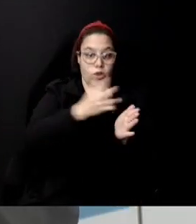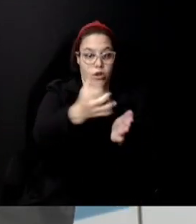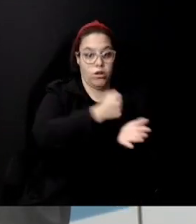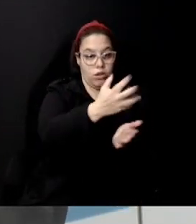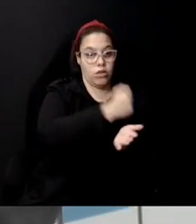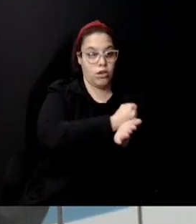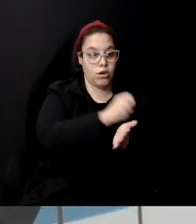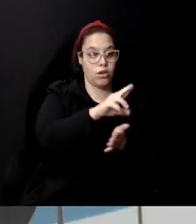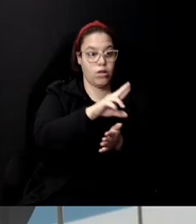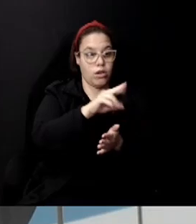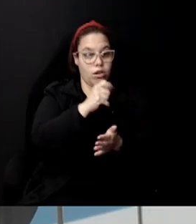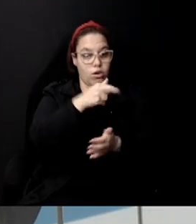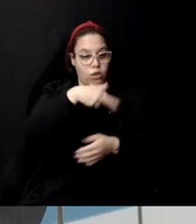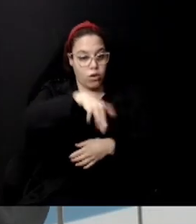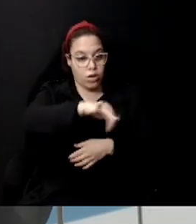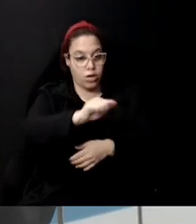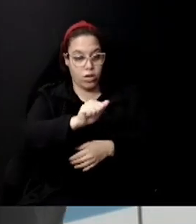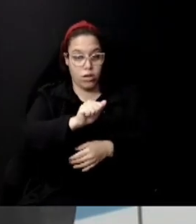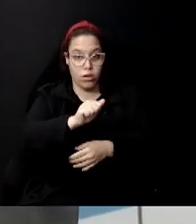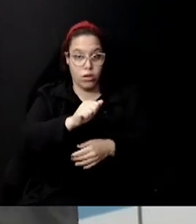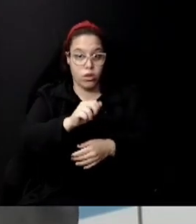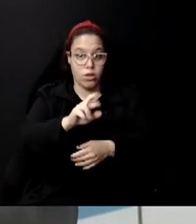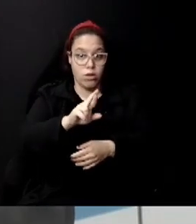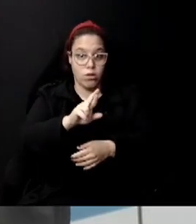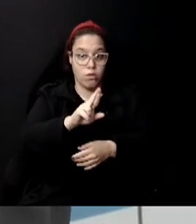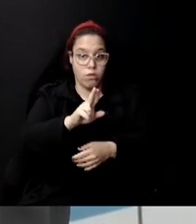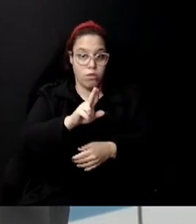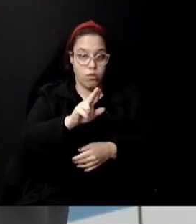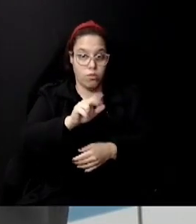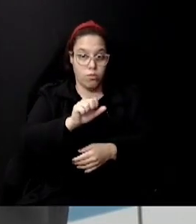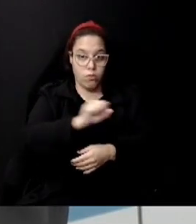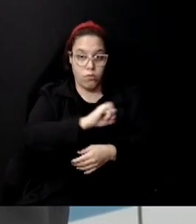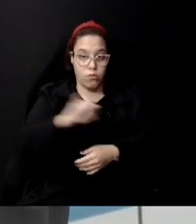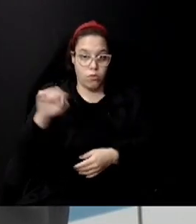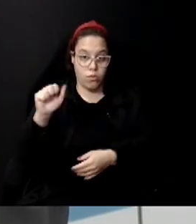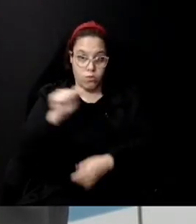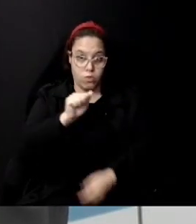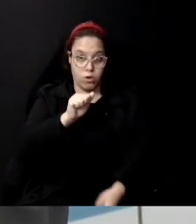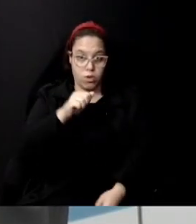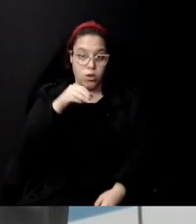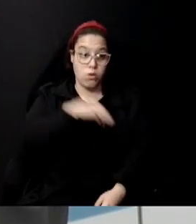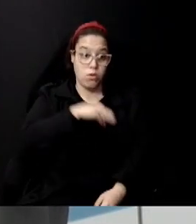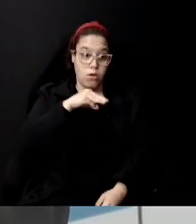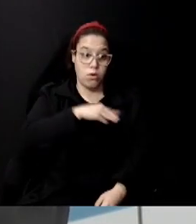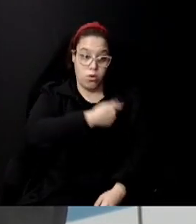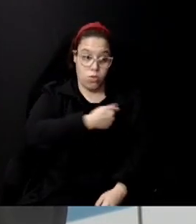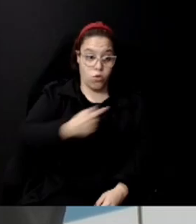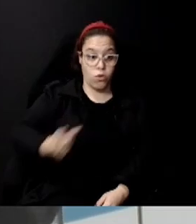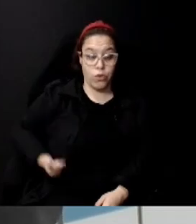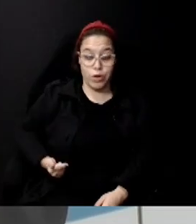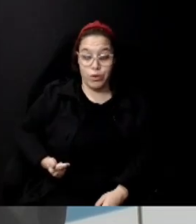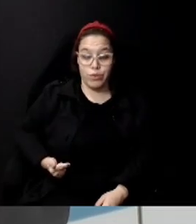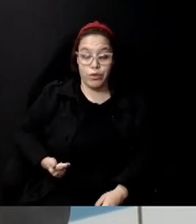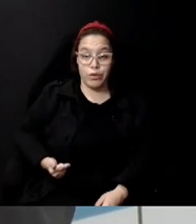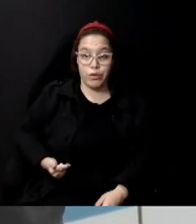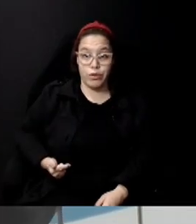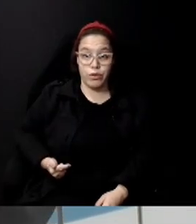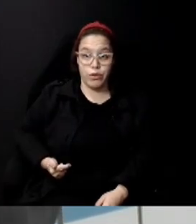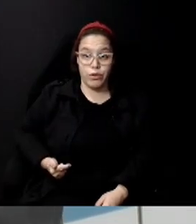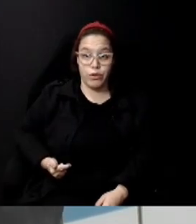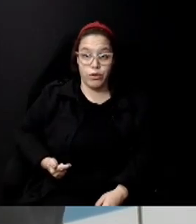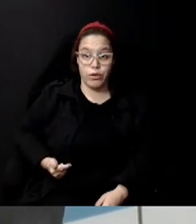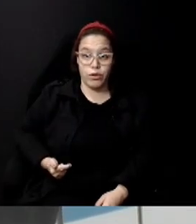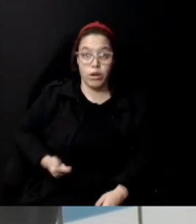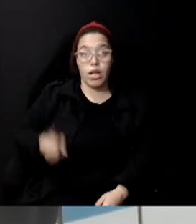Ucrânia e levadas pela Rússia por uma ministra do governo russo, essa é a acusação, né?